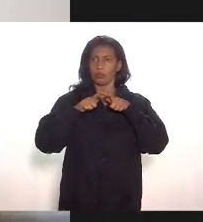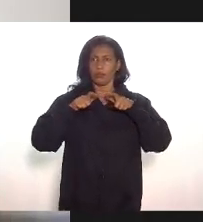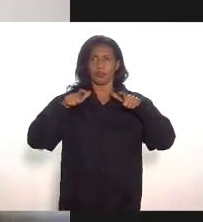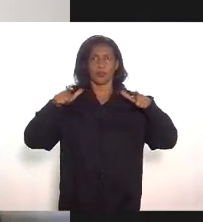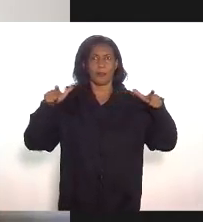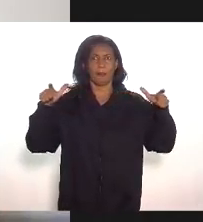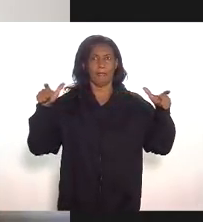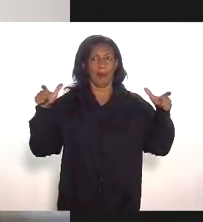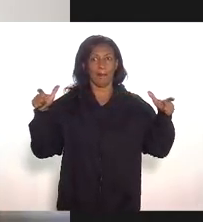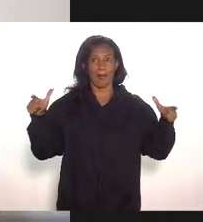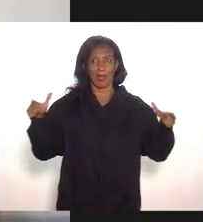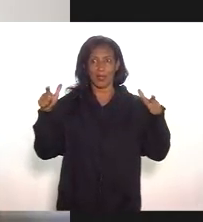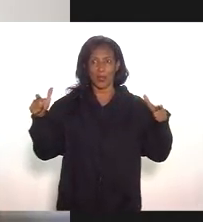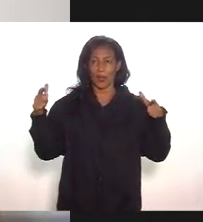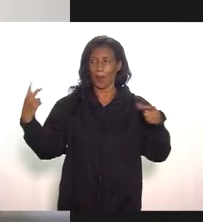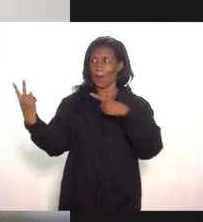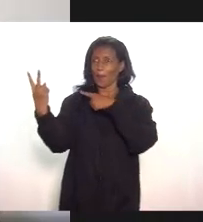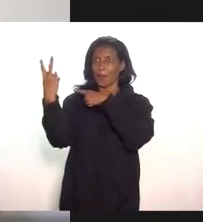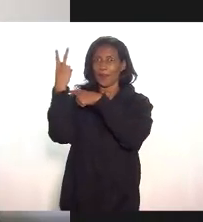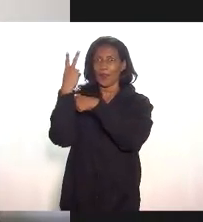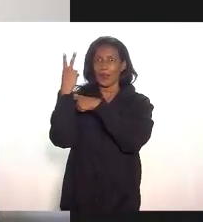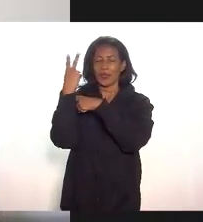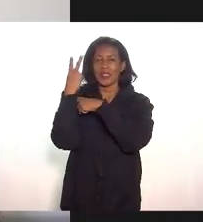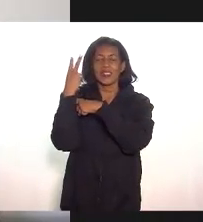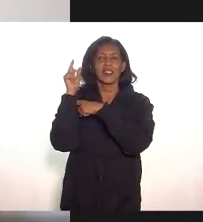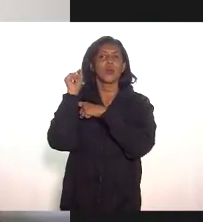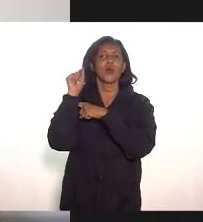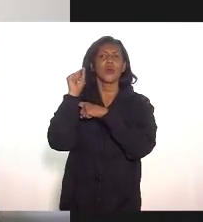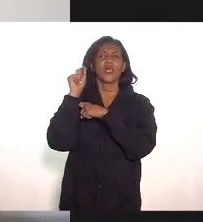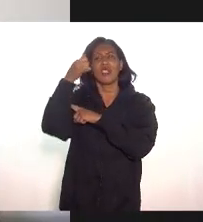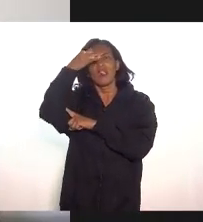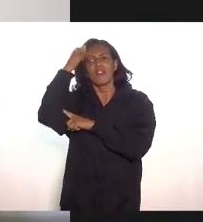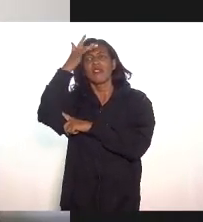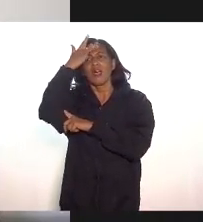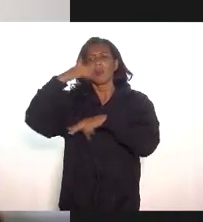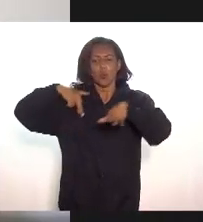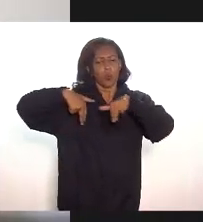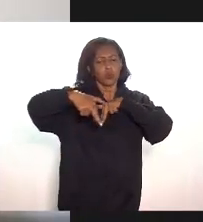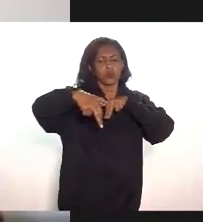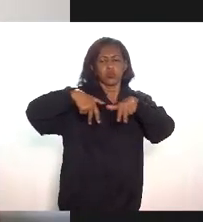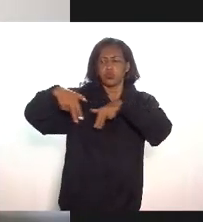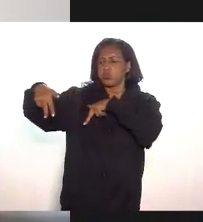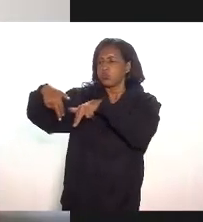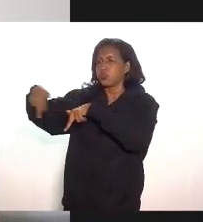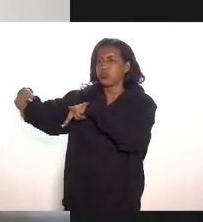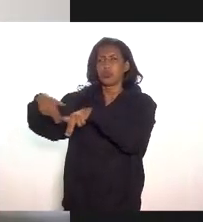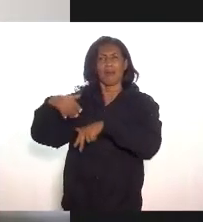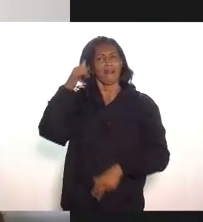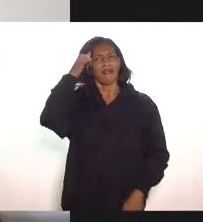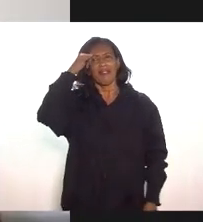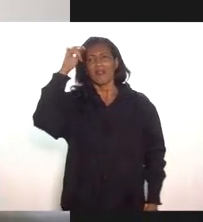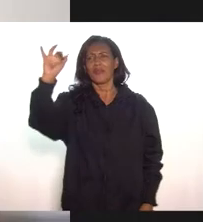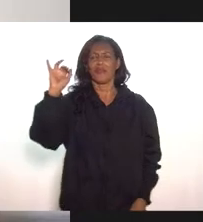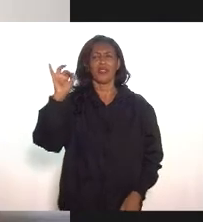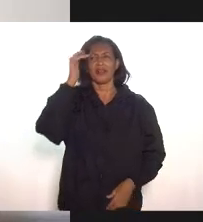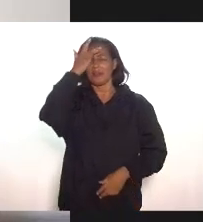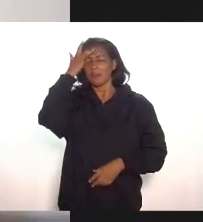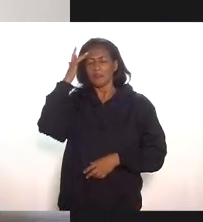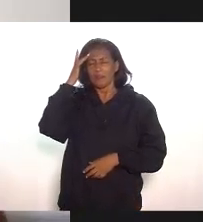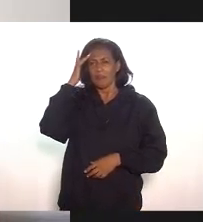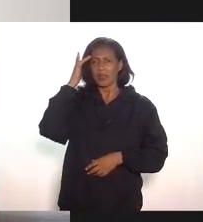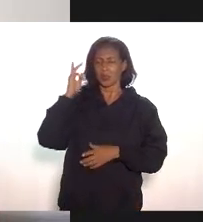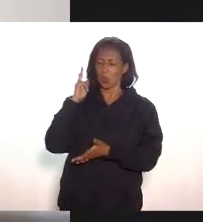a maior prevenção feita nesse momento é a redução de circulação, é a redução de o acúmulo de